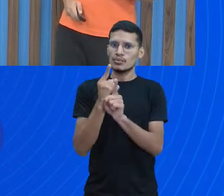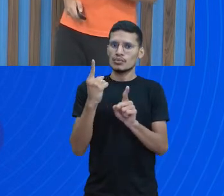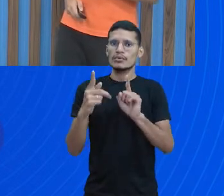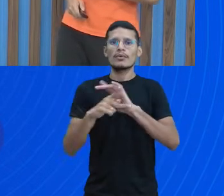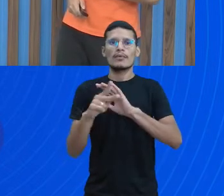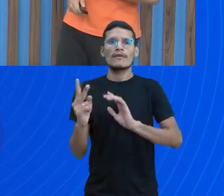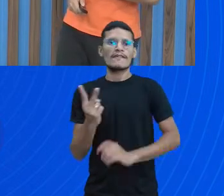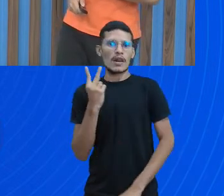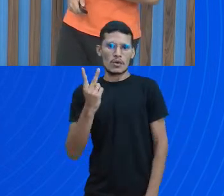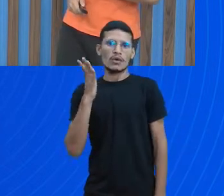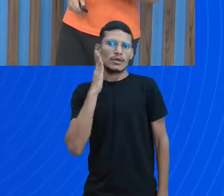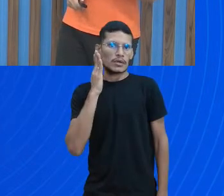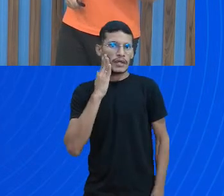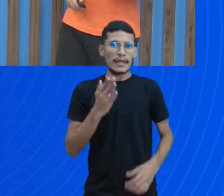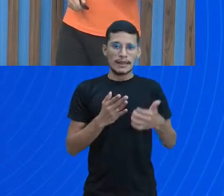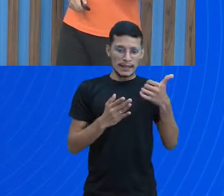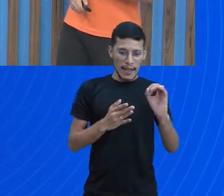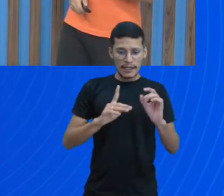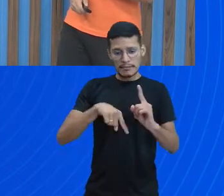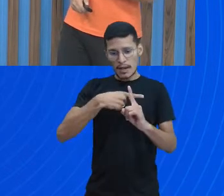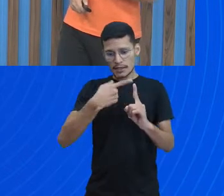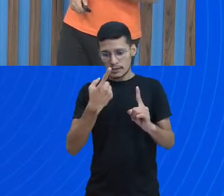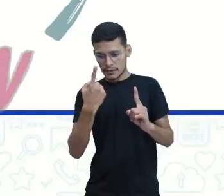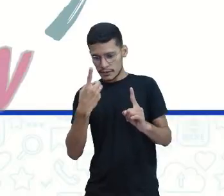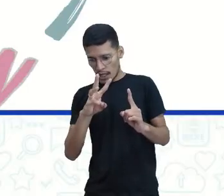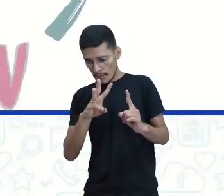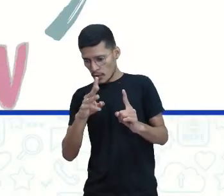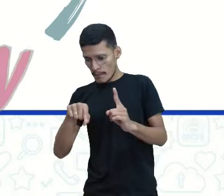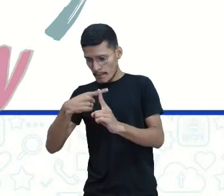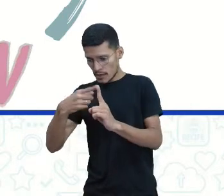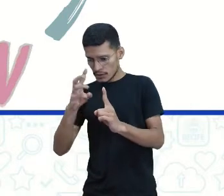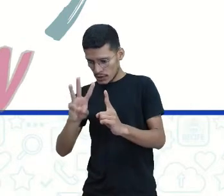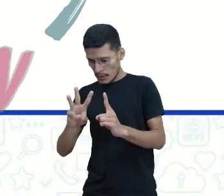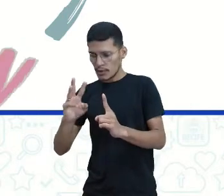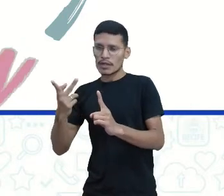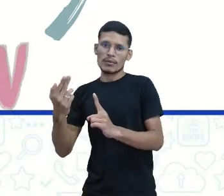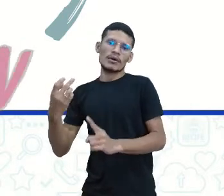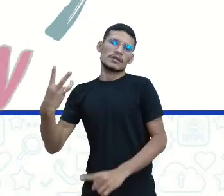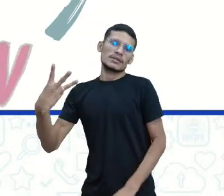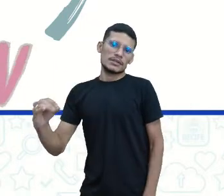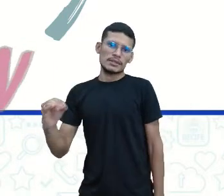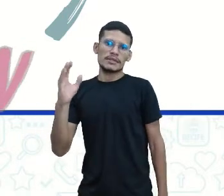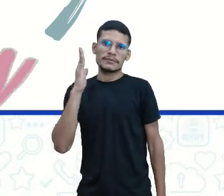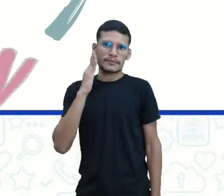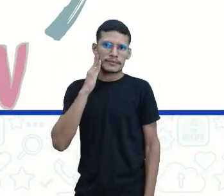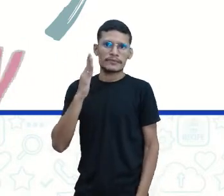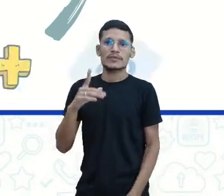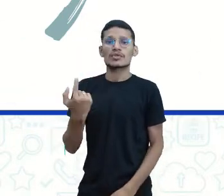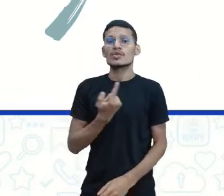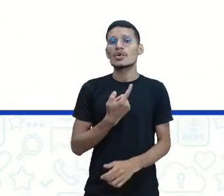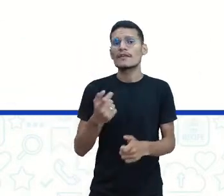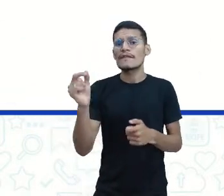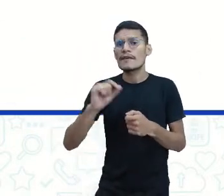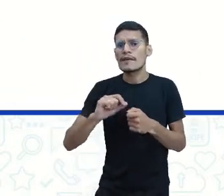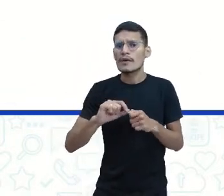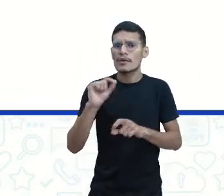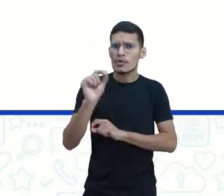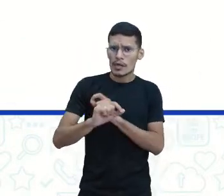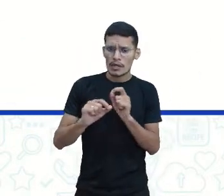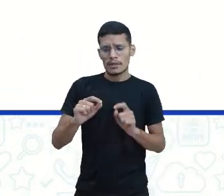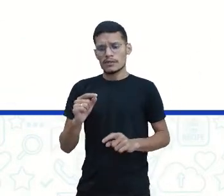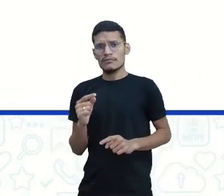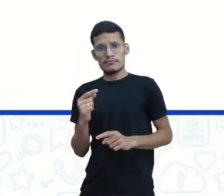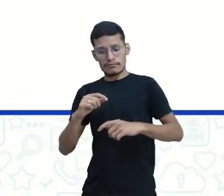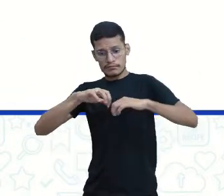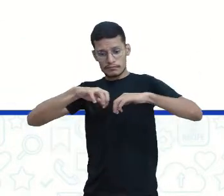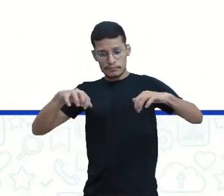aí, ó, que 10 mais W é igual a 30, certo? Então, fazendo o isolamento